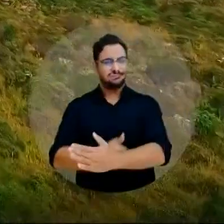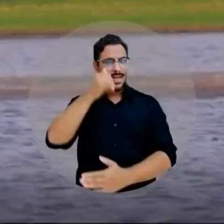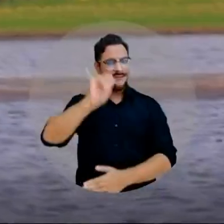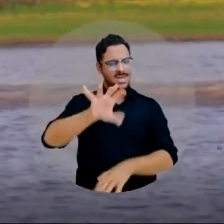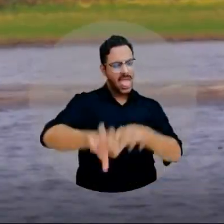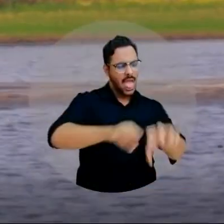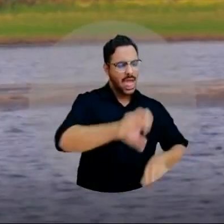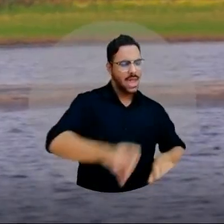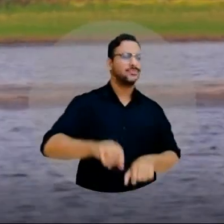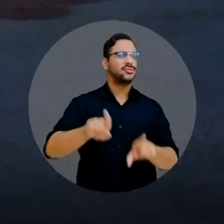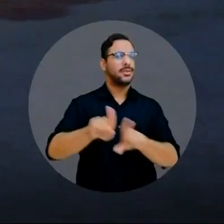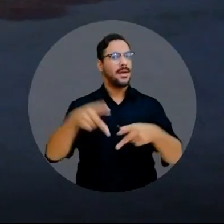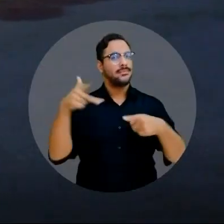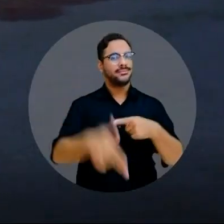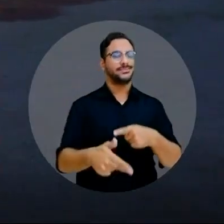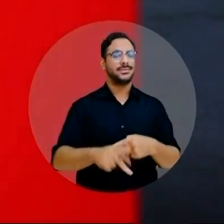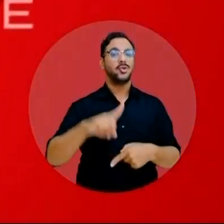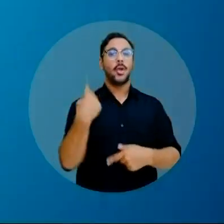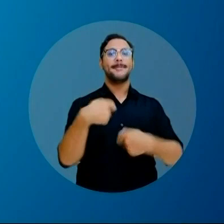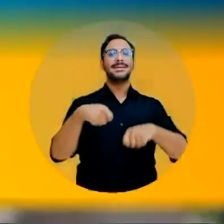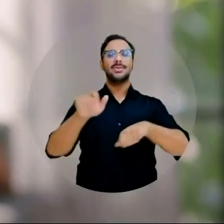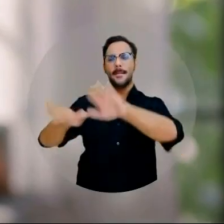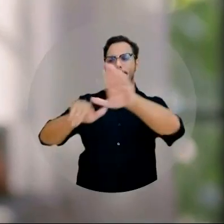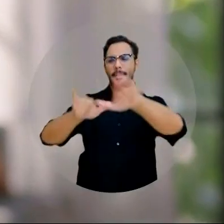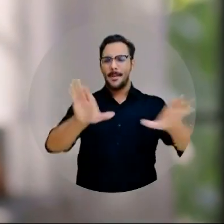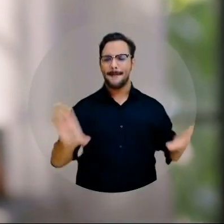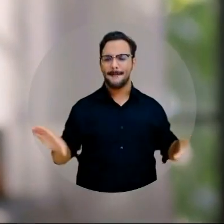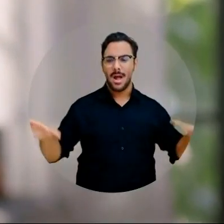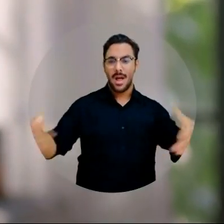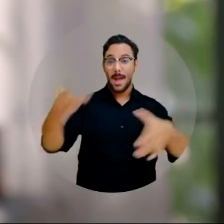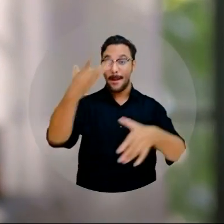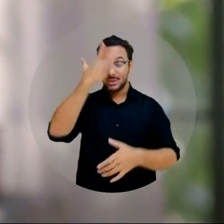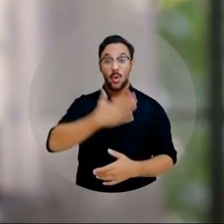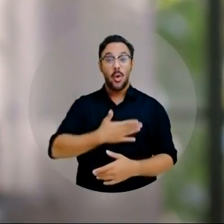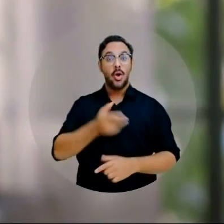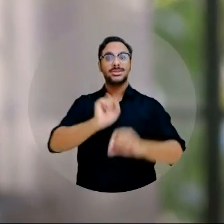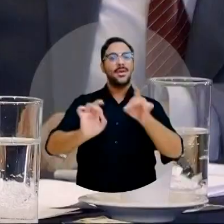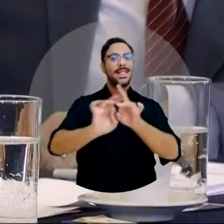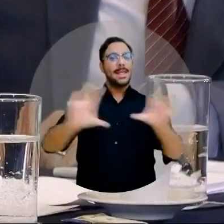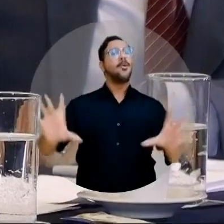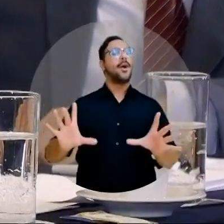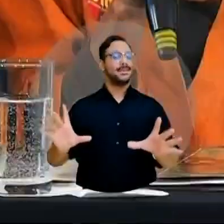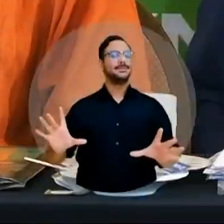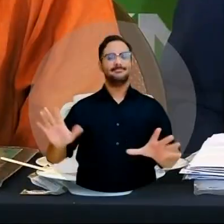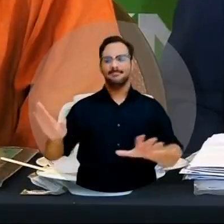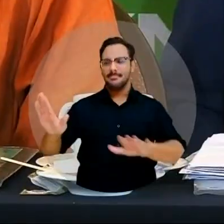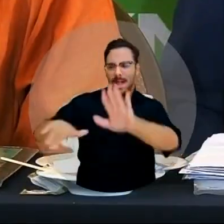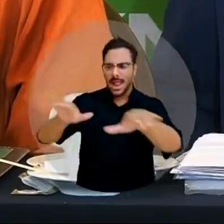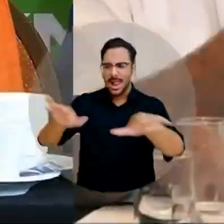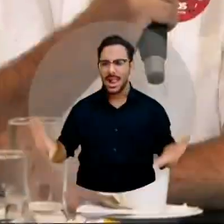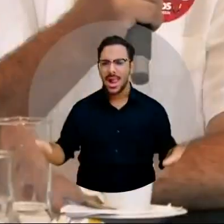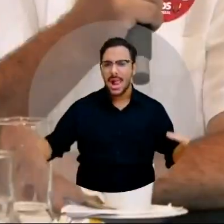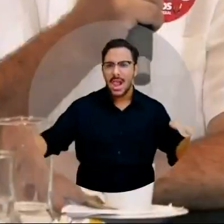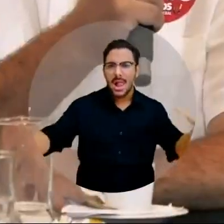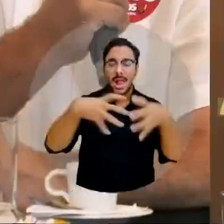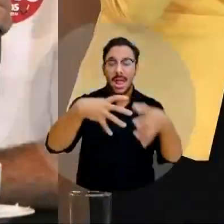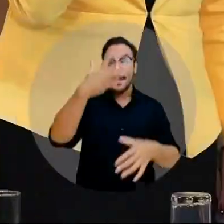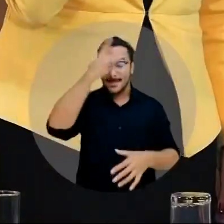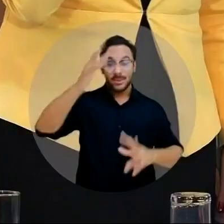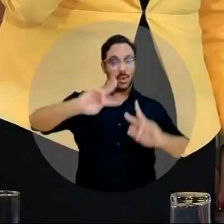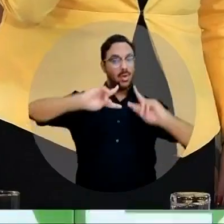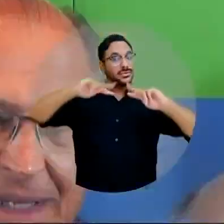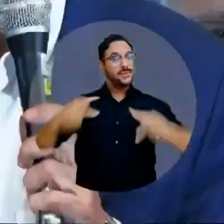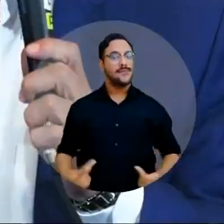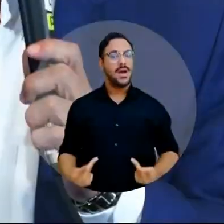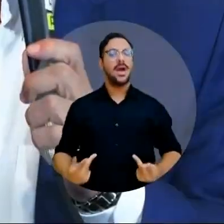ao garimpo e ao desmatamento ilegais. A gente tem que juntar todas as pessoas que gostam de democracia,